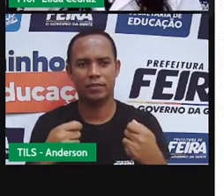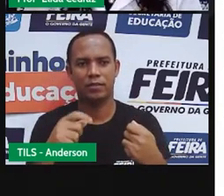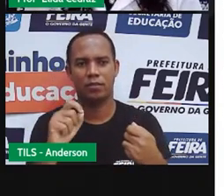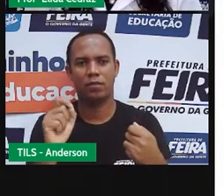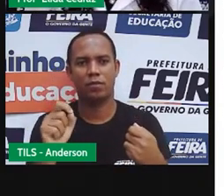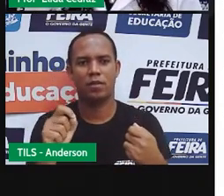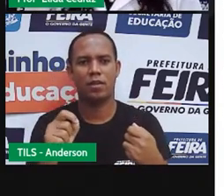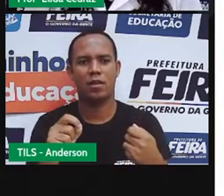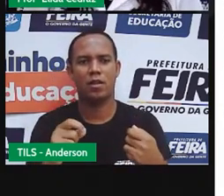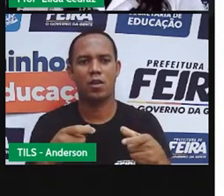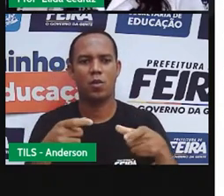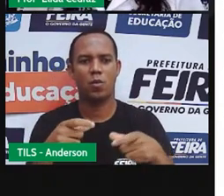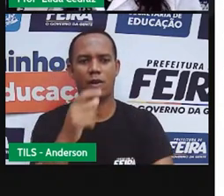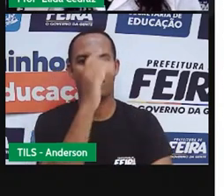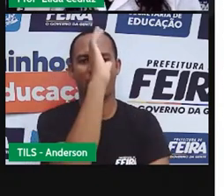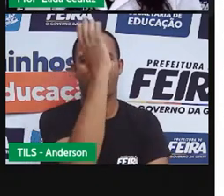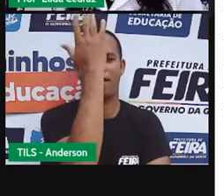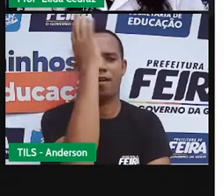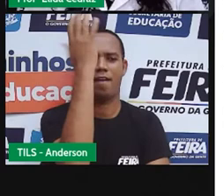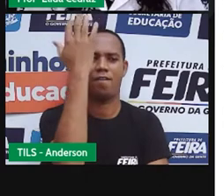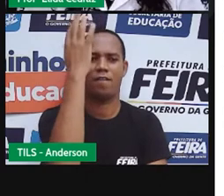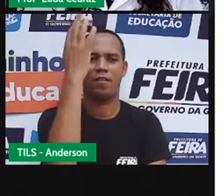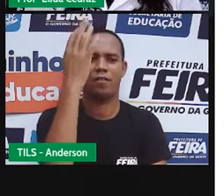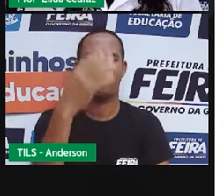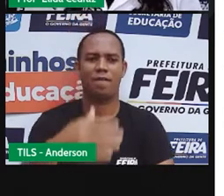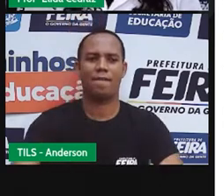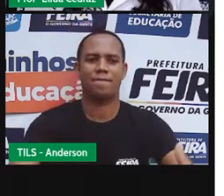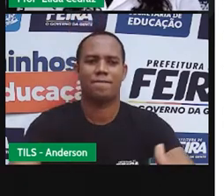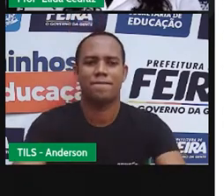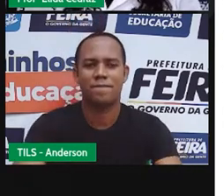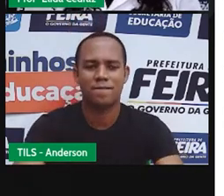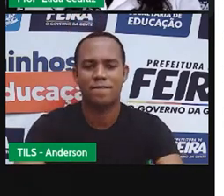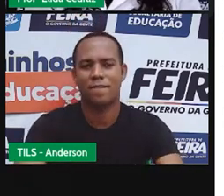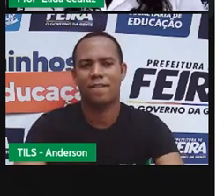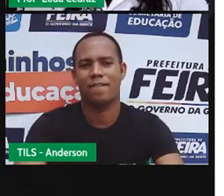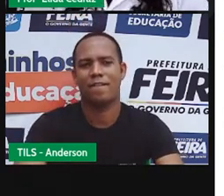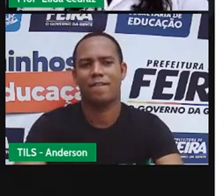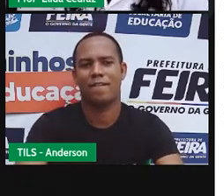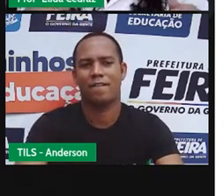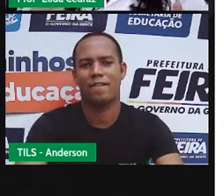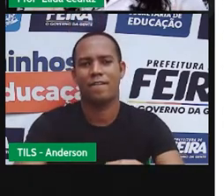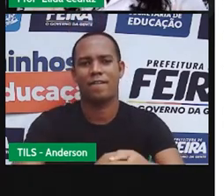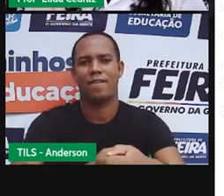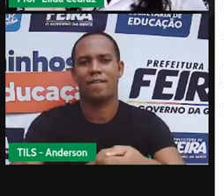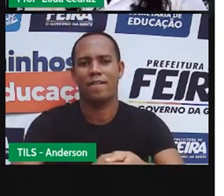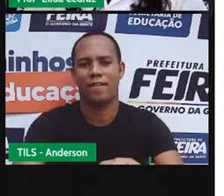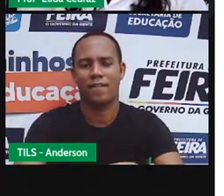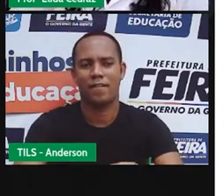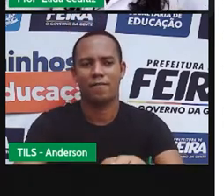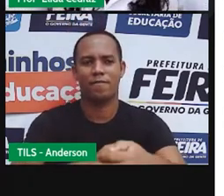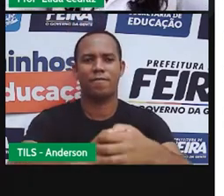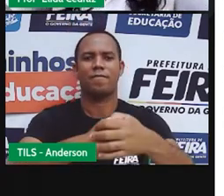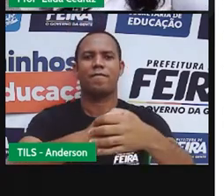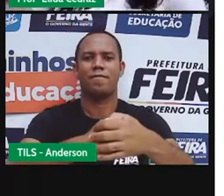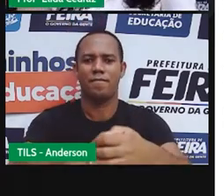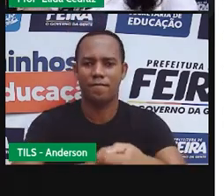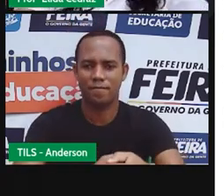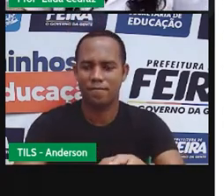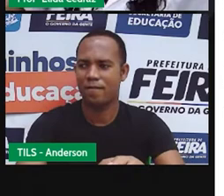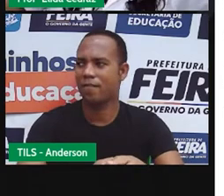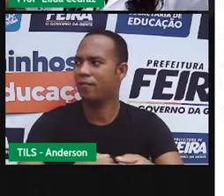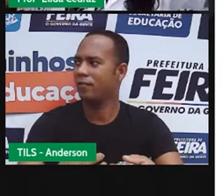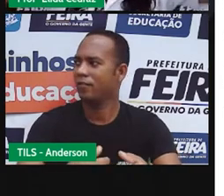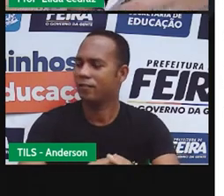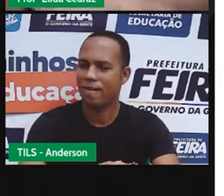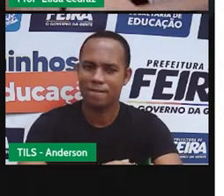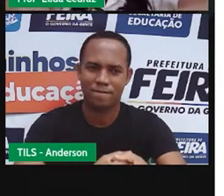ter uma árvore por perto para começar a diversão. Senta no chão e a primeira